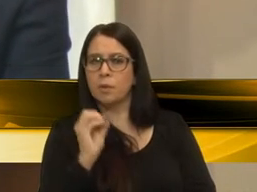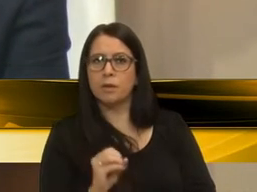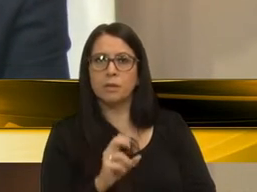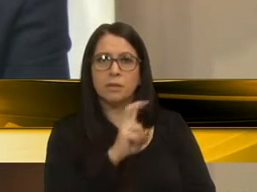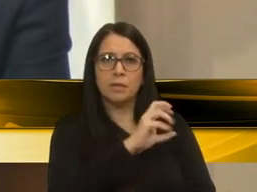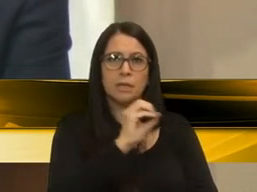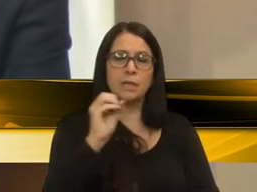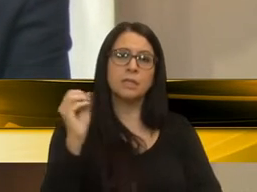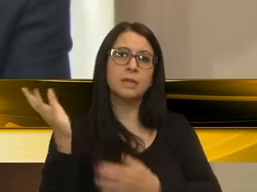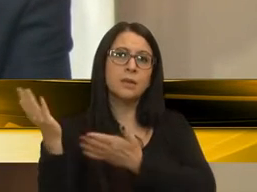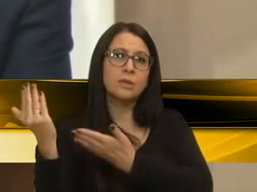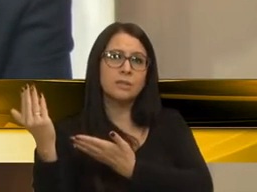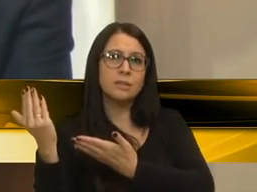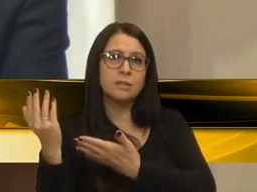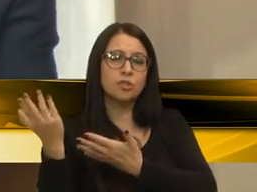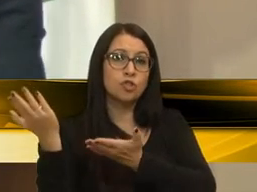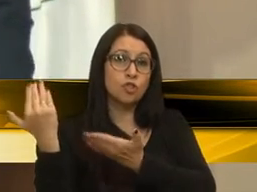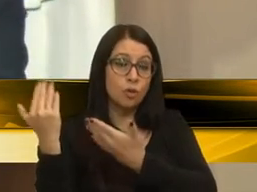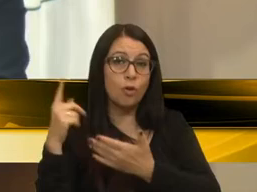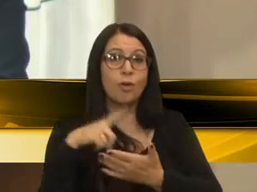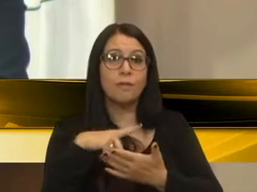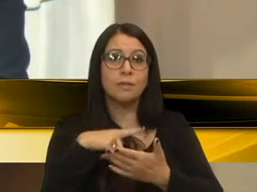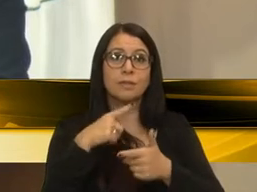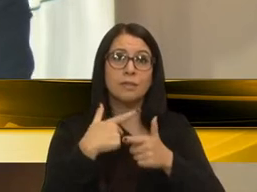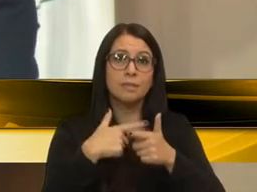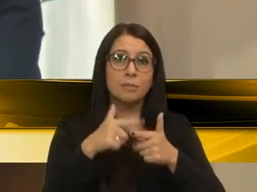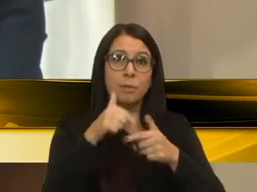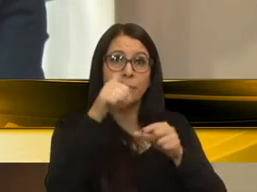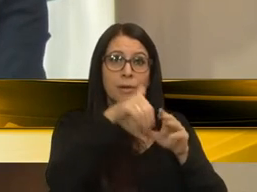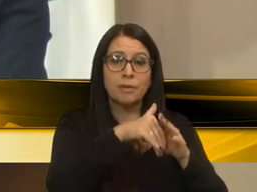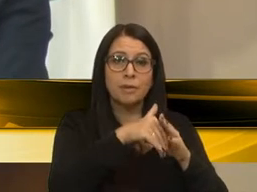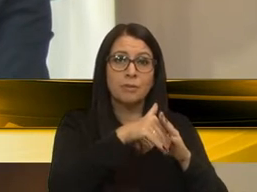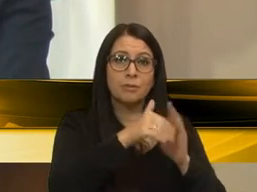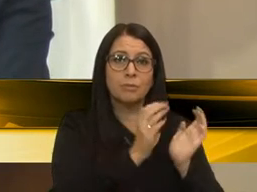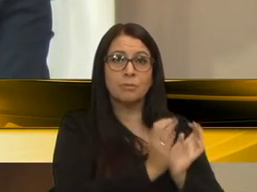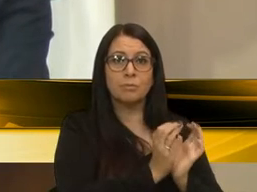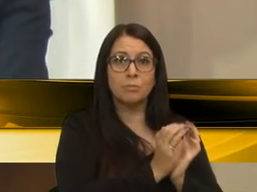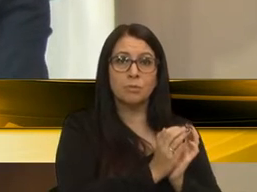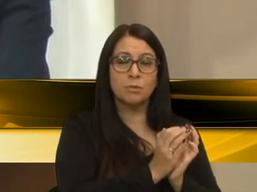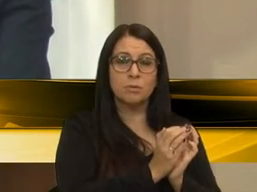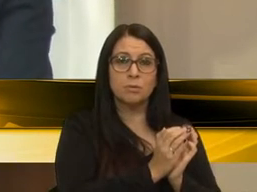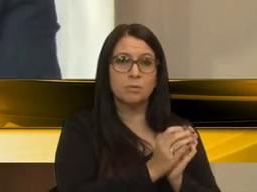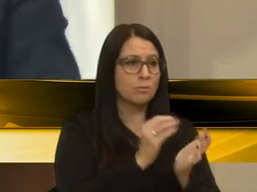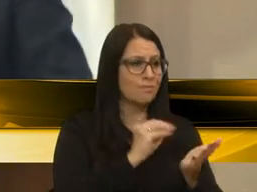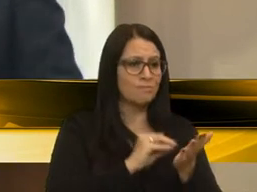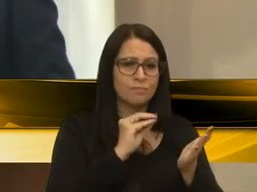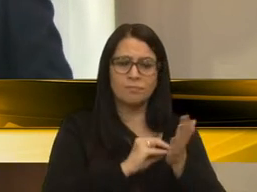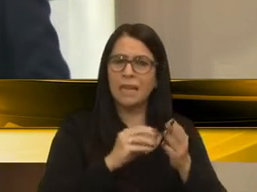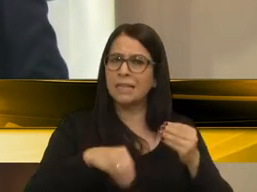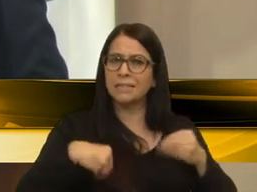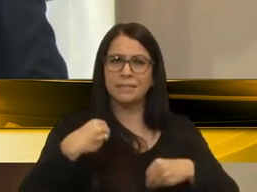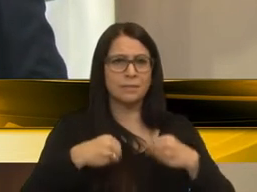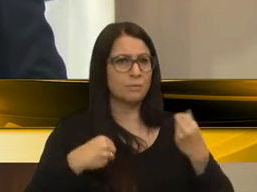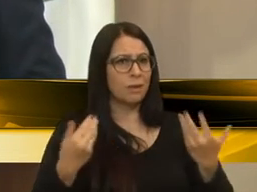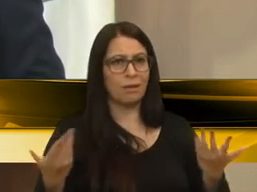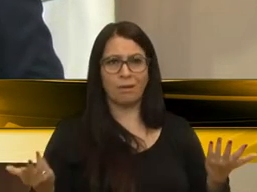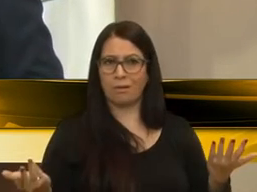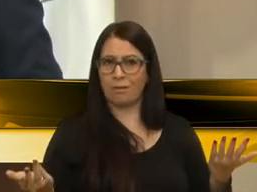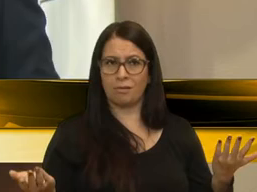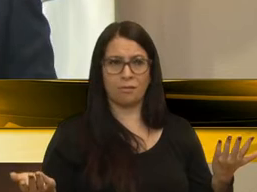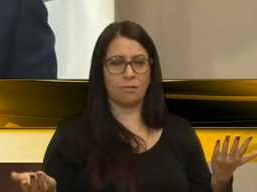500 adolescentes, jovens que têm problemas lá dentro da PAI. Isso é uma falta de sensibilidade.